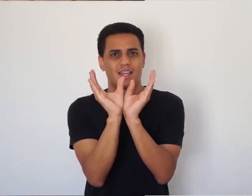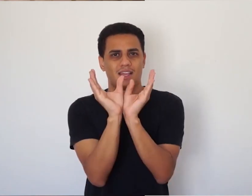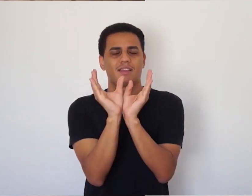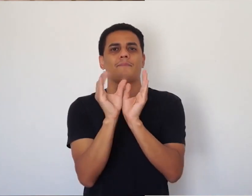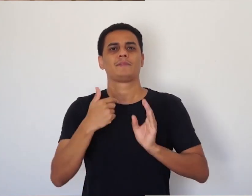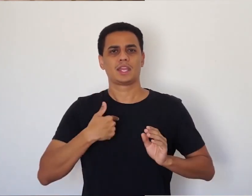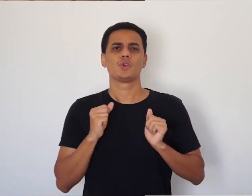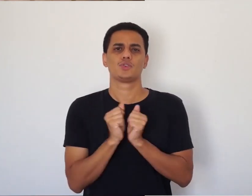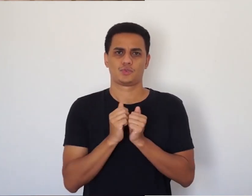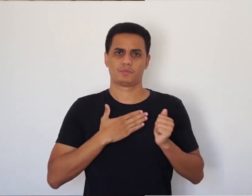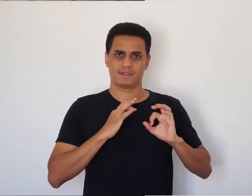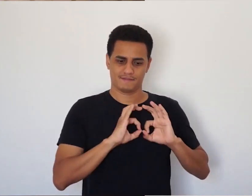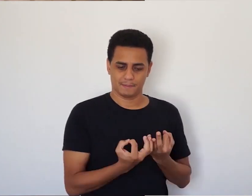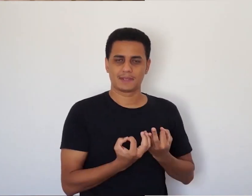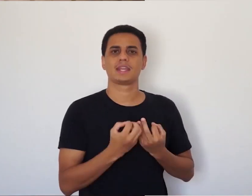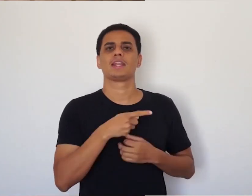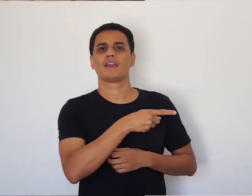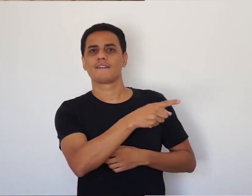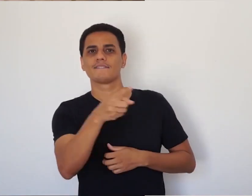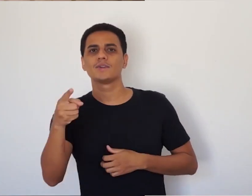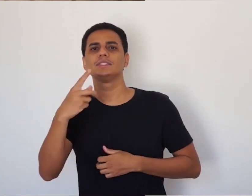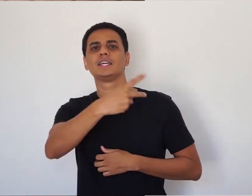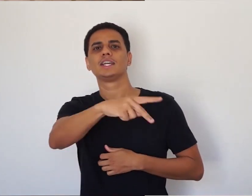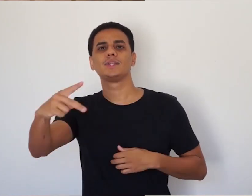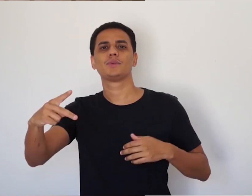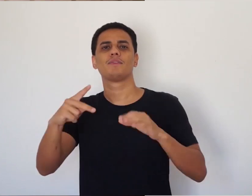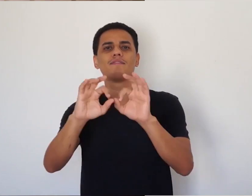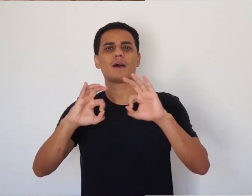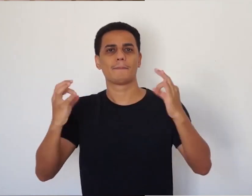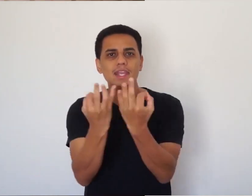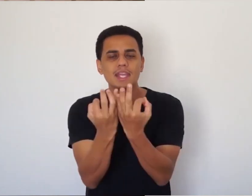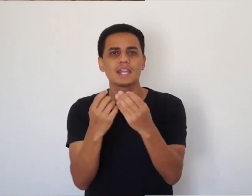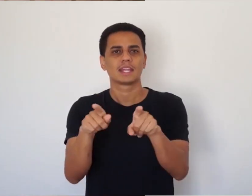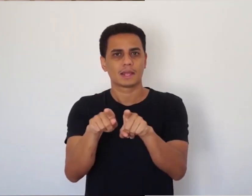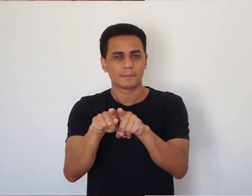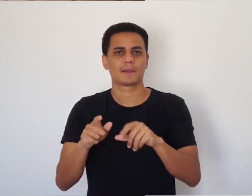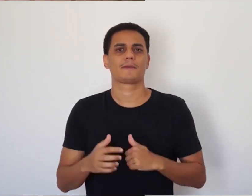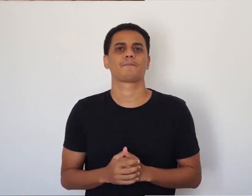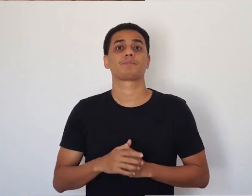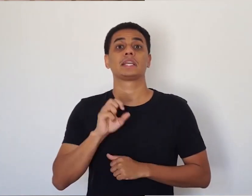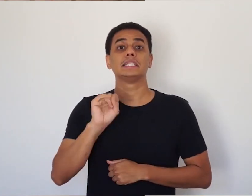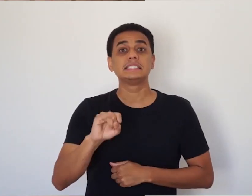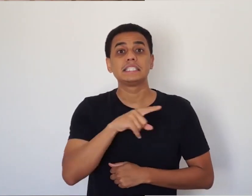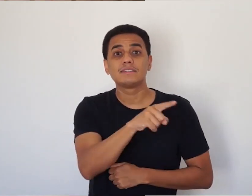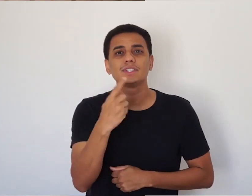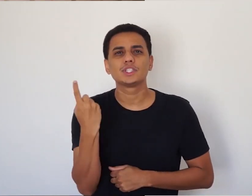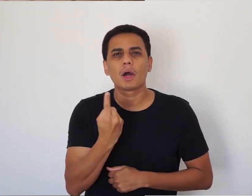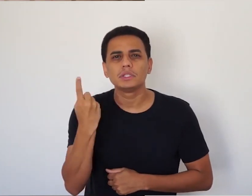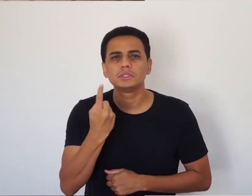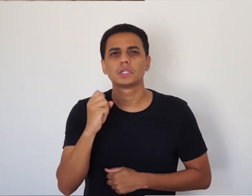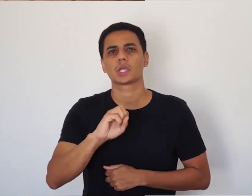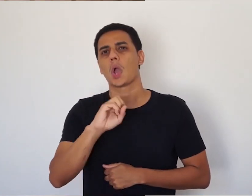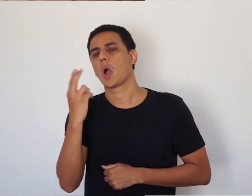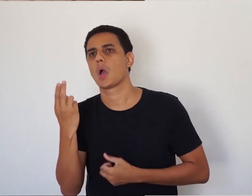da celebração da ceia, eu com a minha família, você aí comigo, com a sua família, você que é de alguma